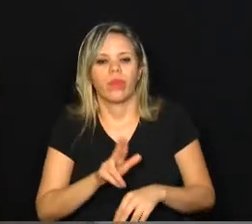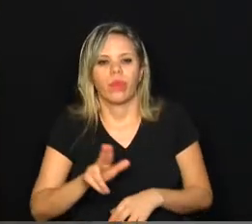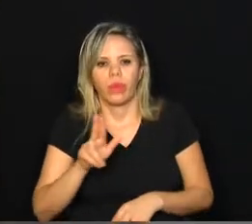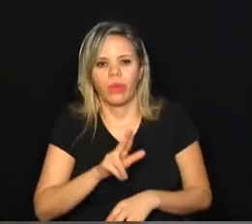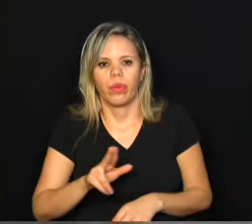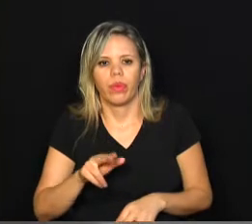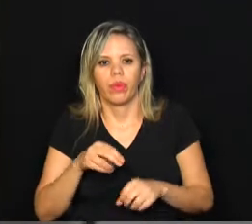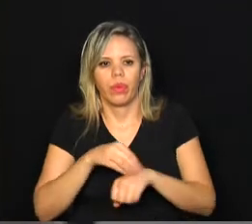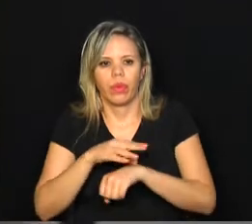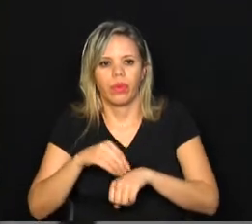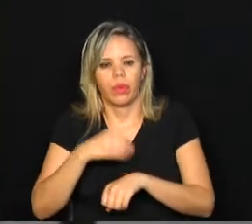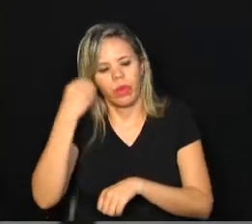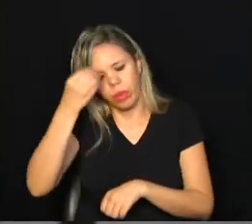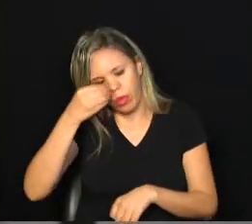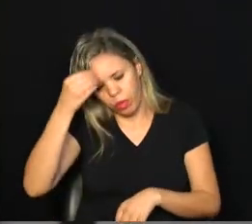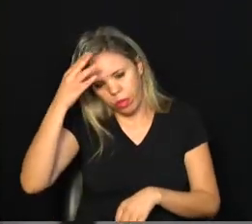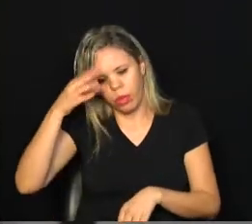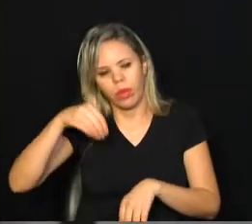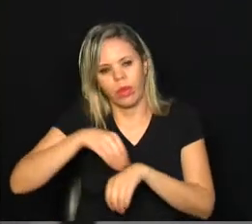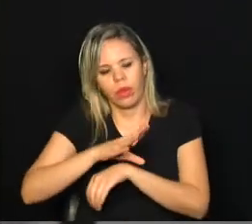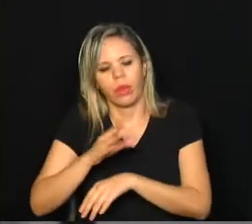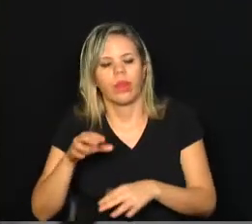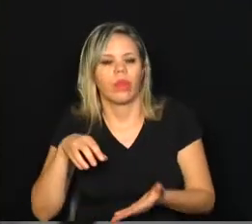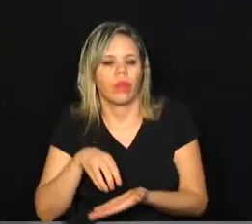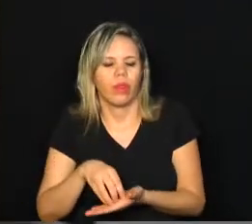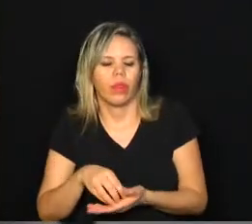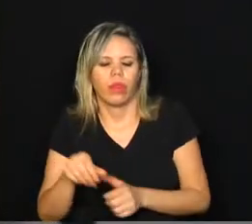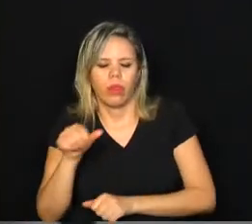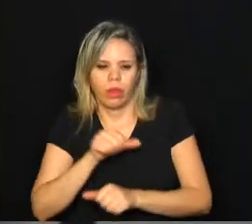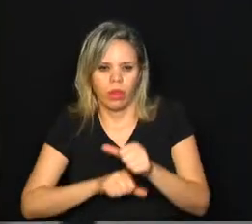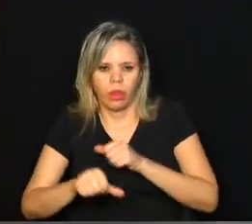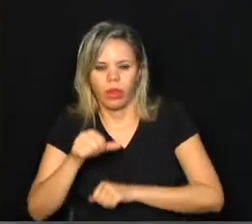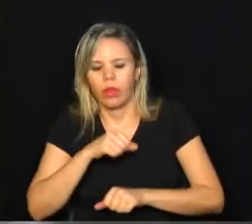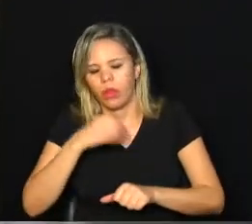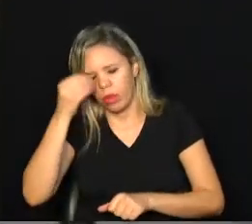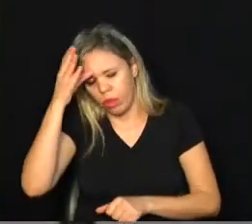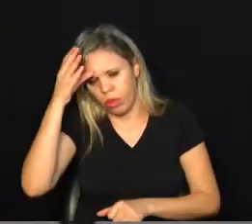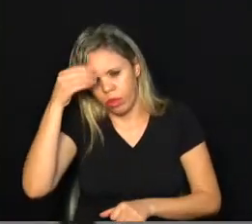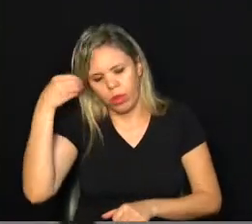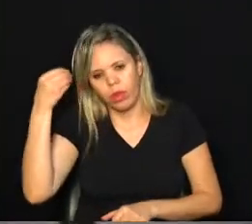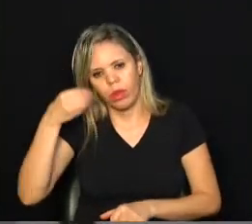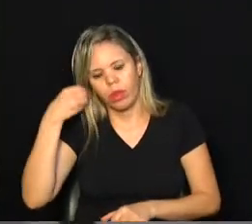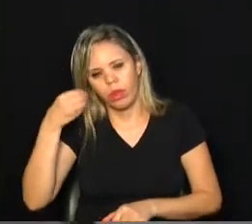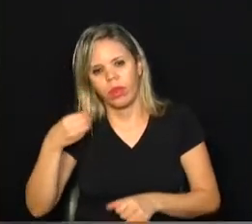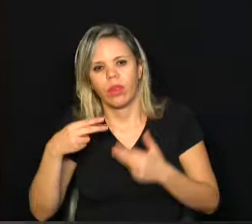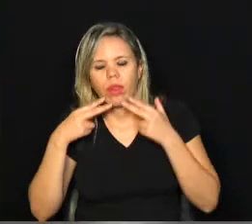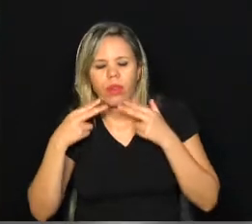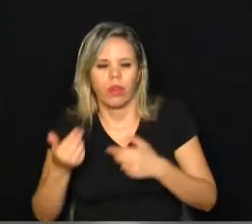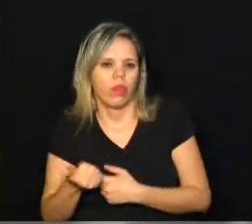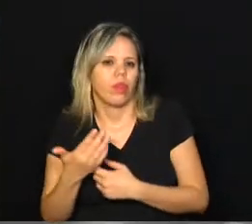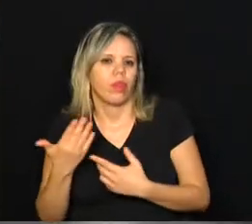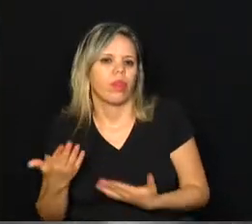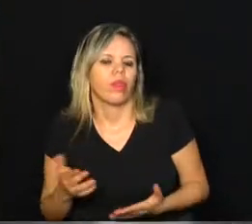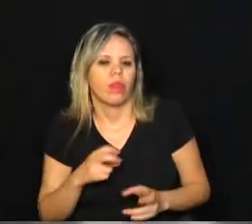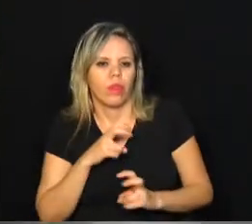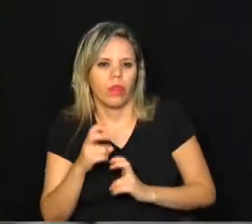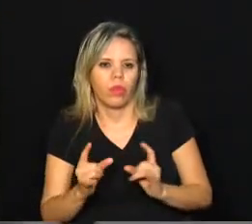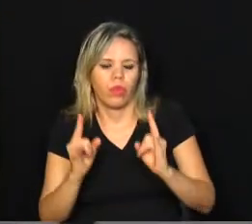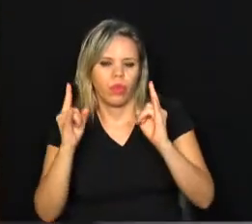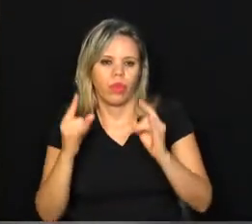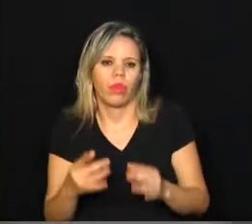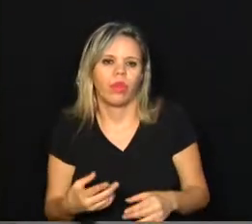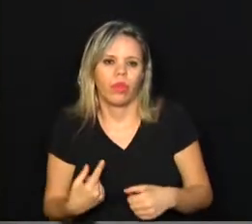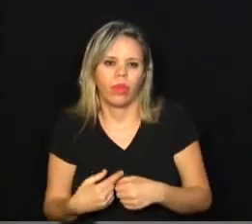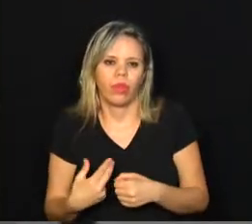por trazer conhecimento e por ter uma agência de inovação que transforma realmente o conhecimento em inovação, né? O parque hoje, lá da